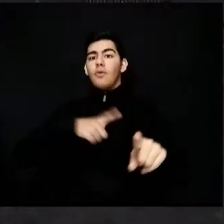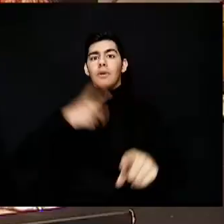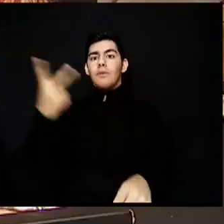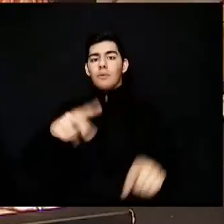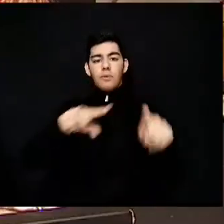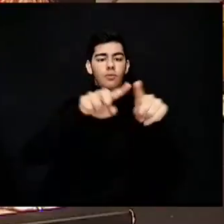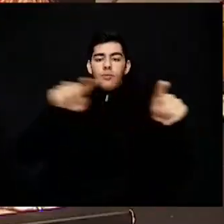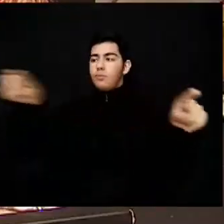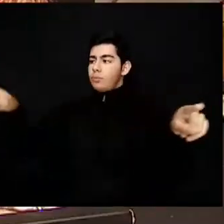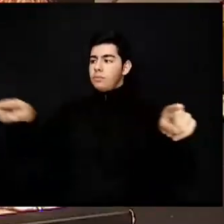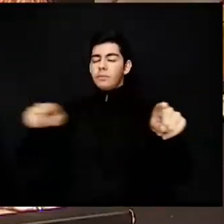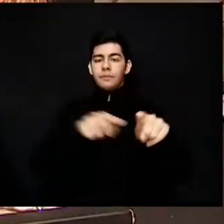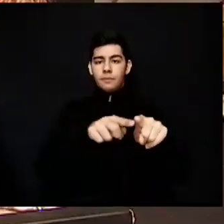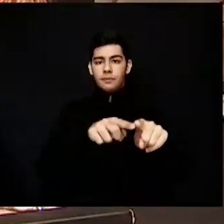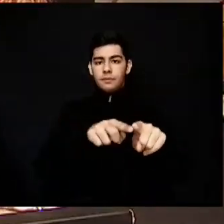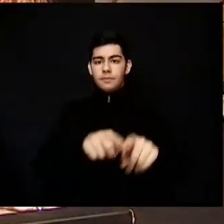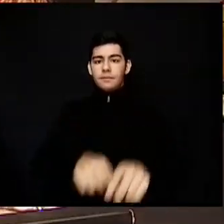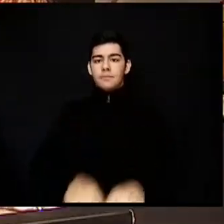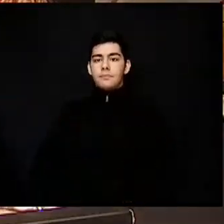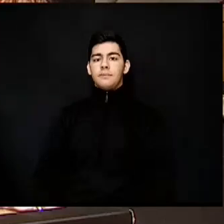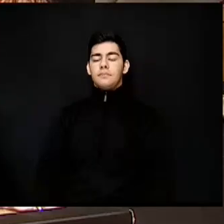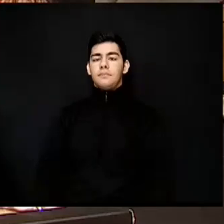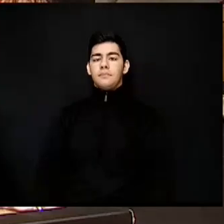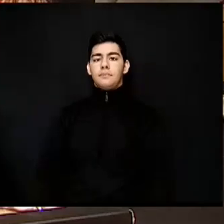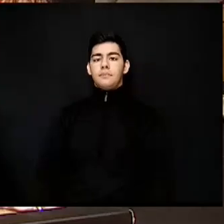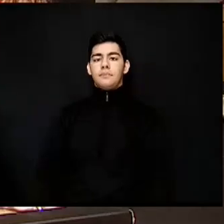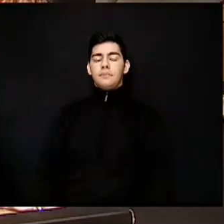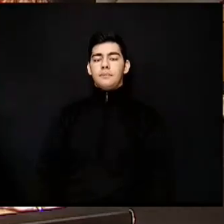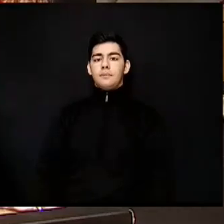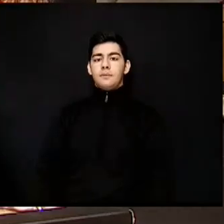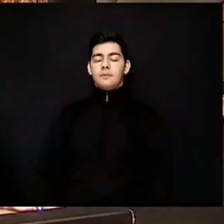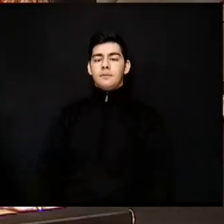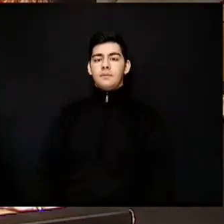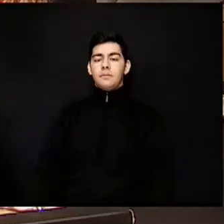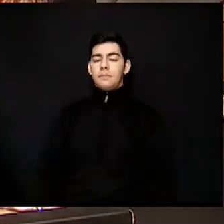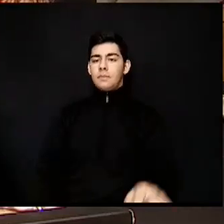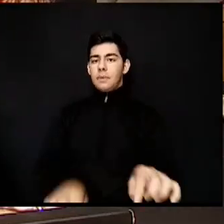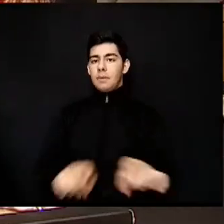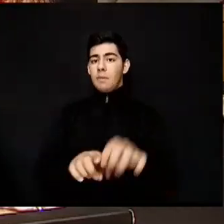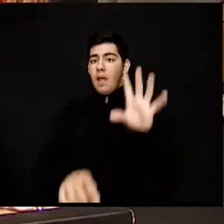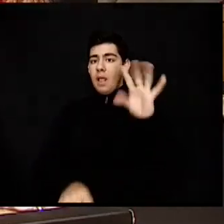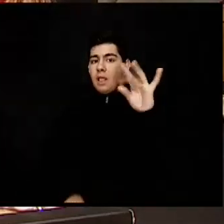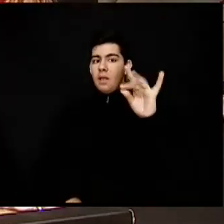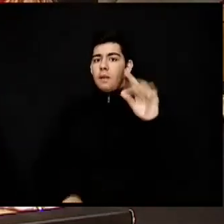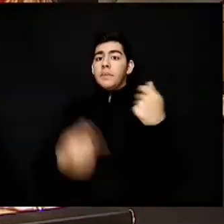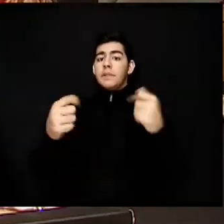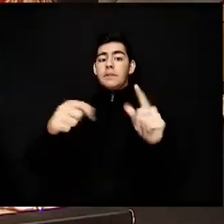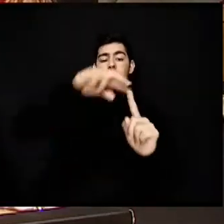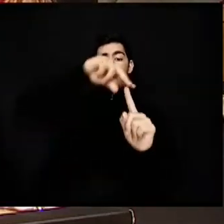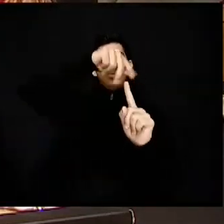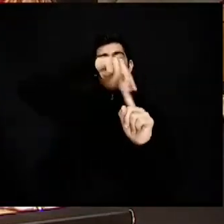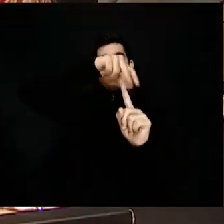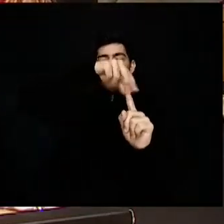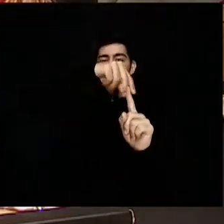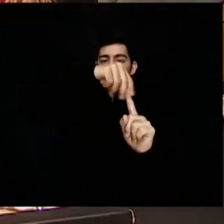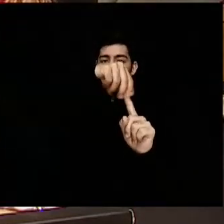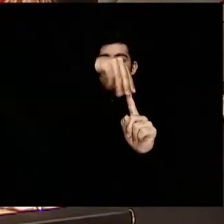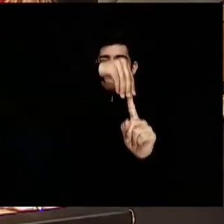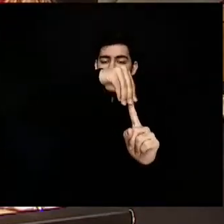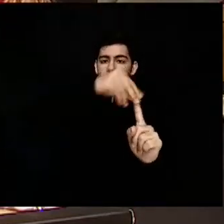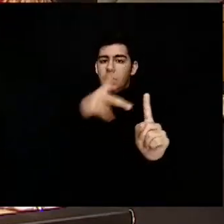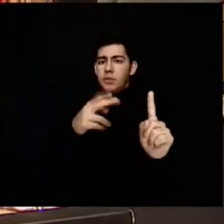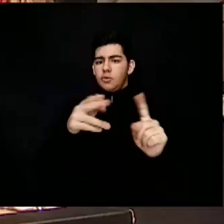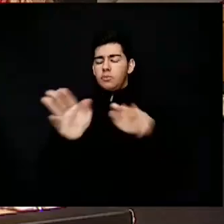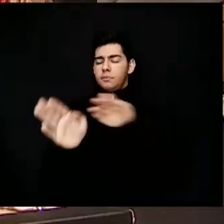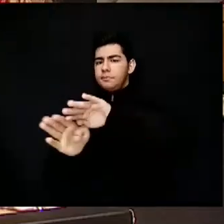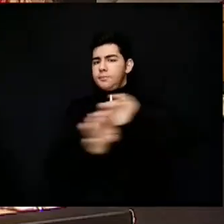utilizar, né, fechar aqui a cola, que é importante que nós não vamos mais utilizar a cola, nem a tesoura, então a gente já